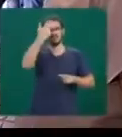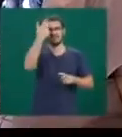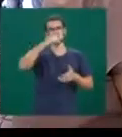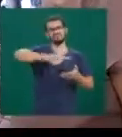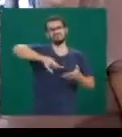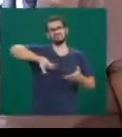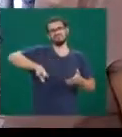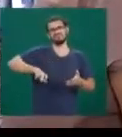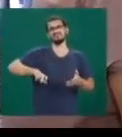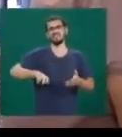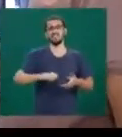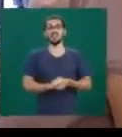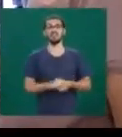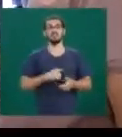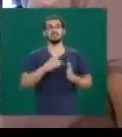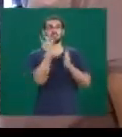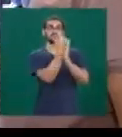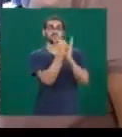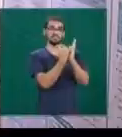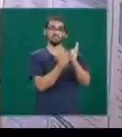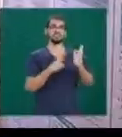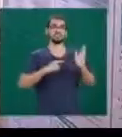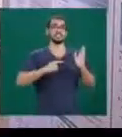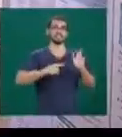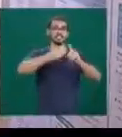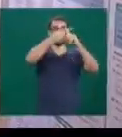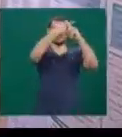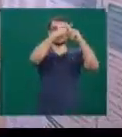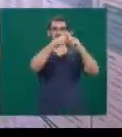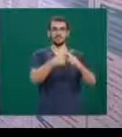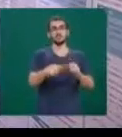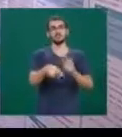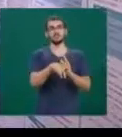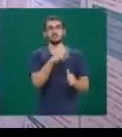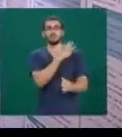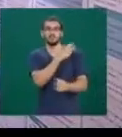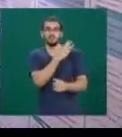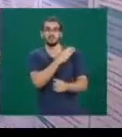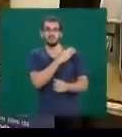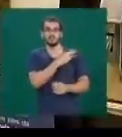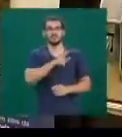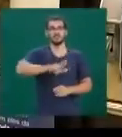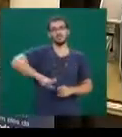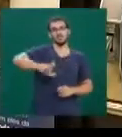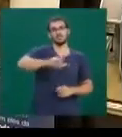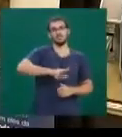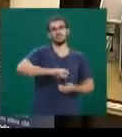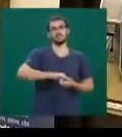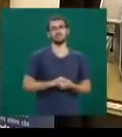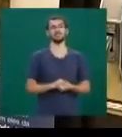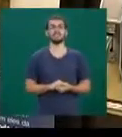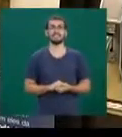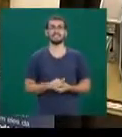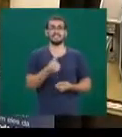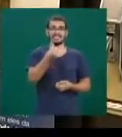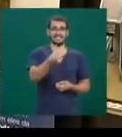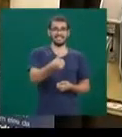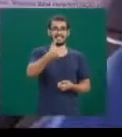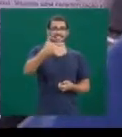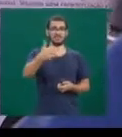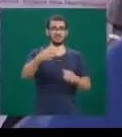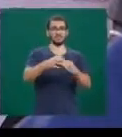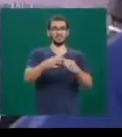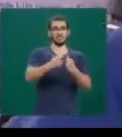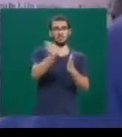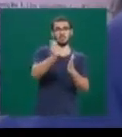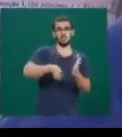na programação também terá uma competição que atrai alunos do ensino médio de Uberlândia. 62 equipes se inscreveram